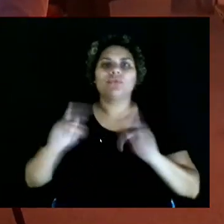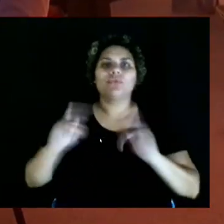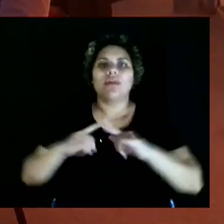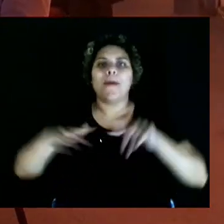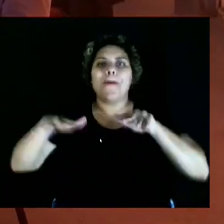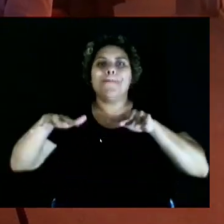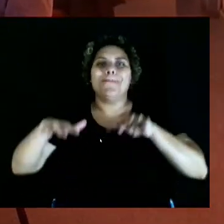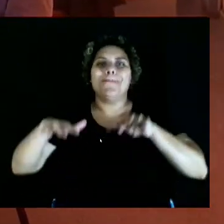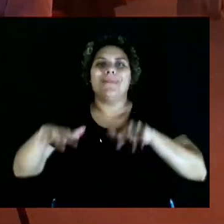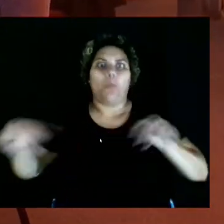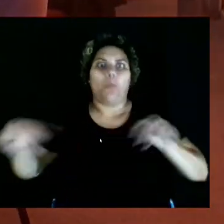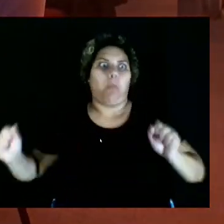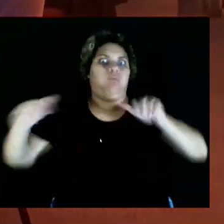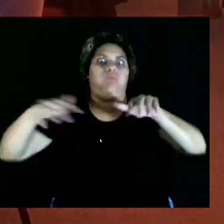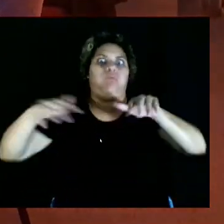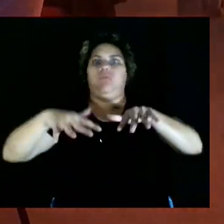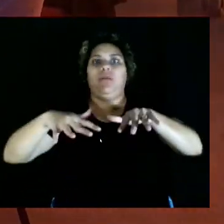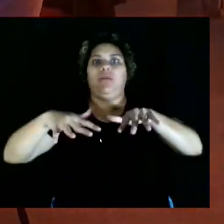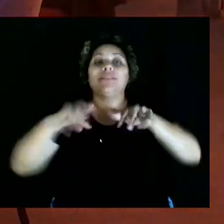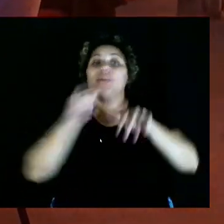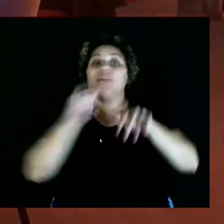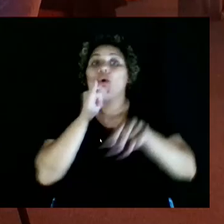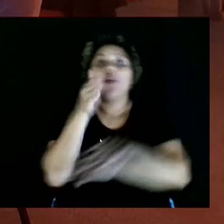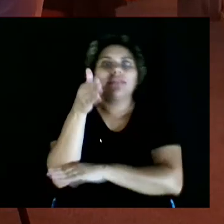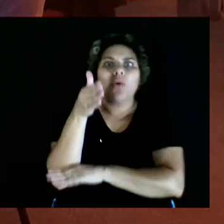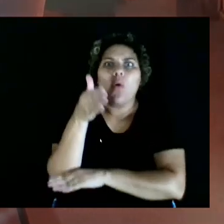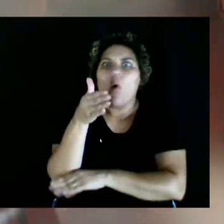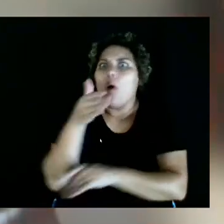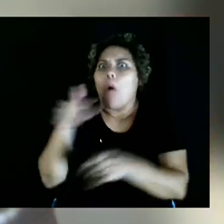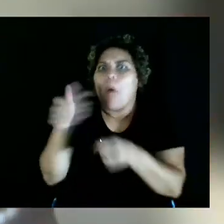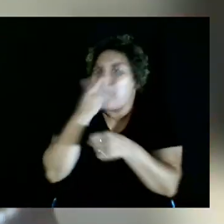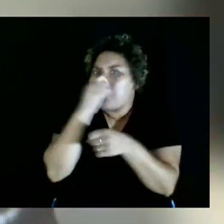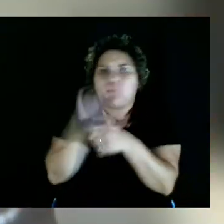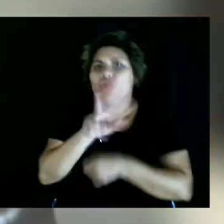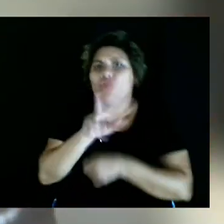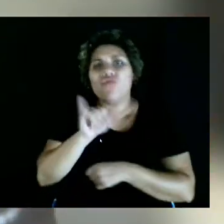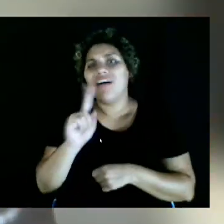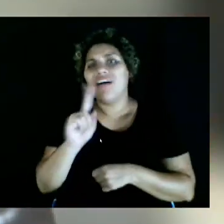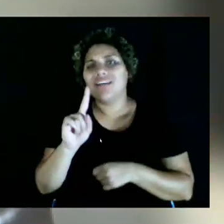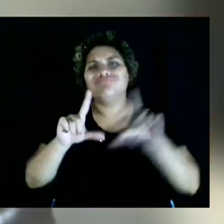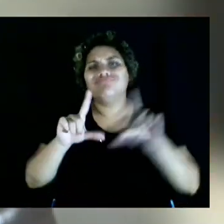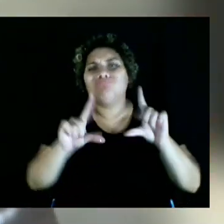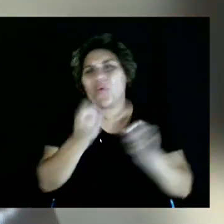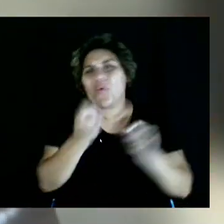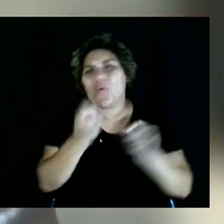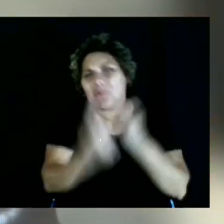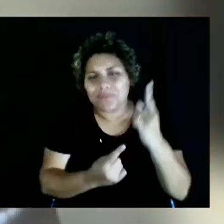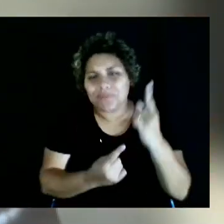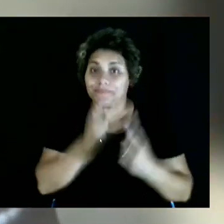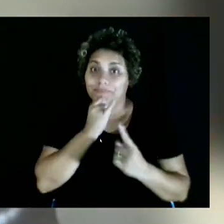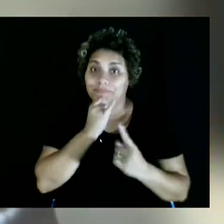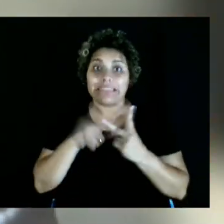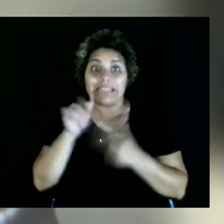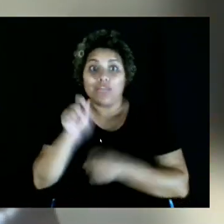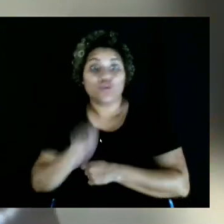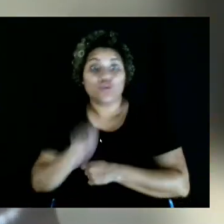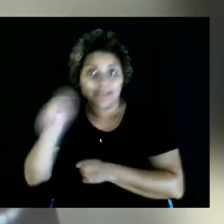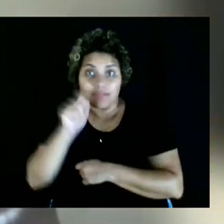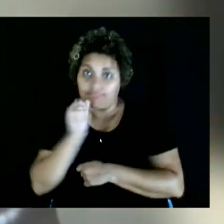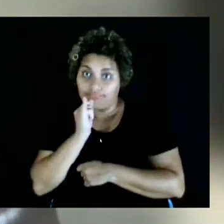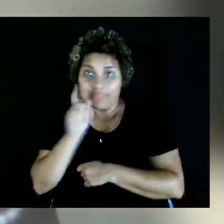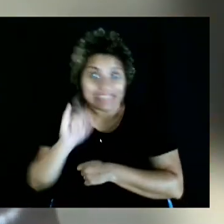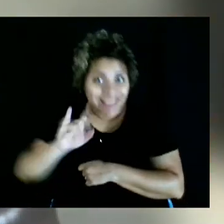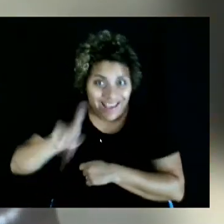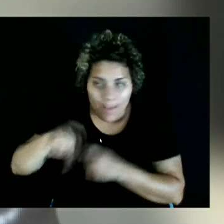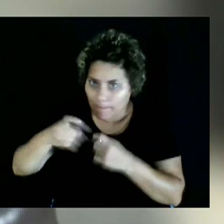sempre quando os hotéis não estão cheios. Os eventos associativos, especialmente os não médicos, eles fogem de feriados, eles não se realizam em